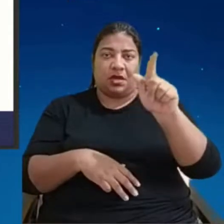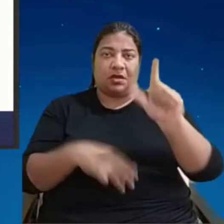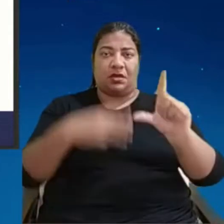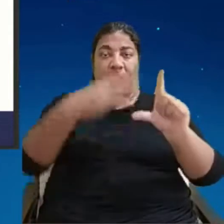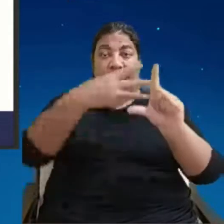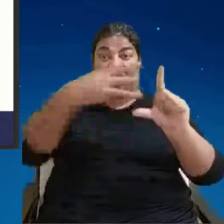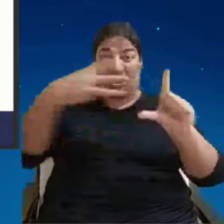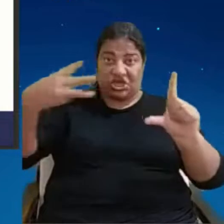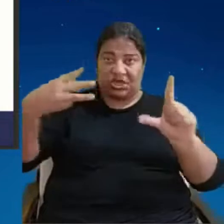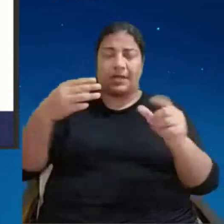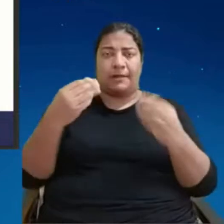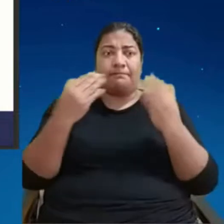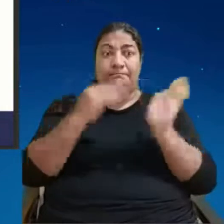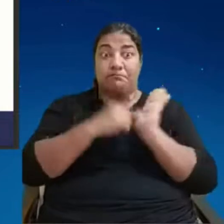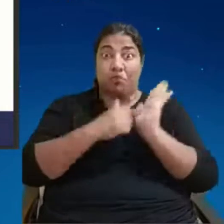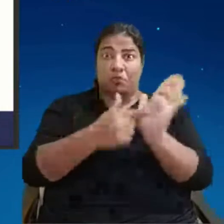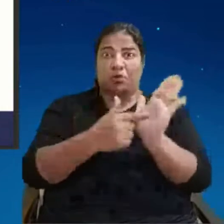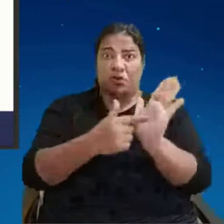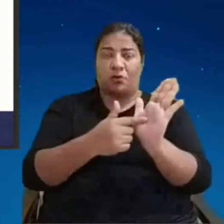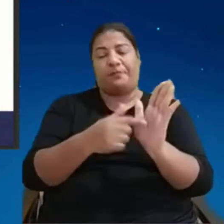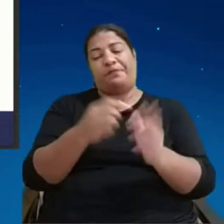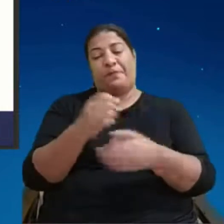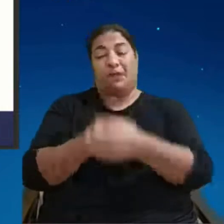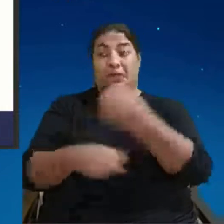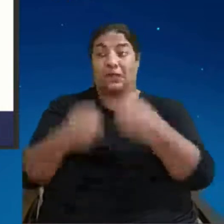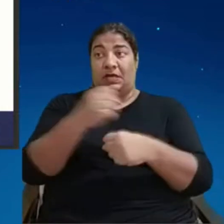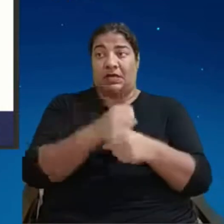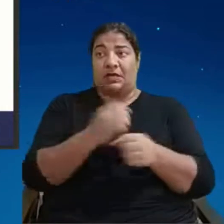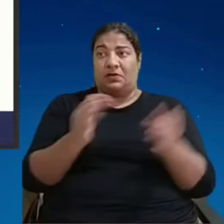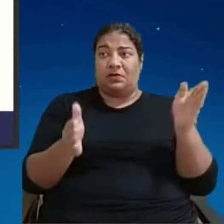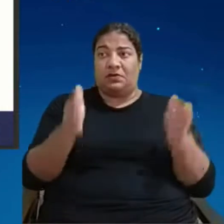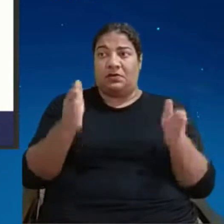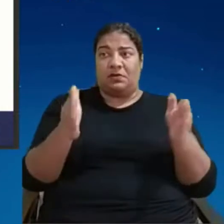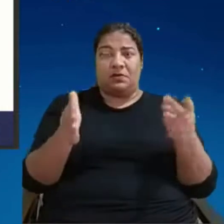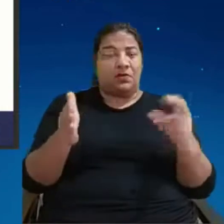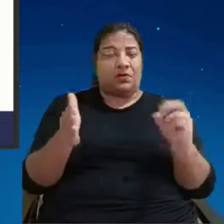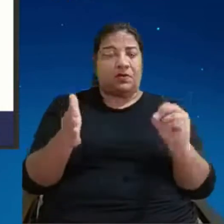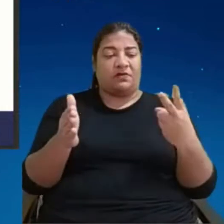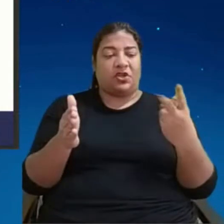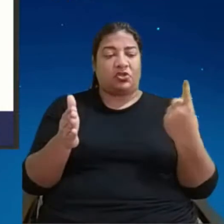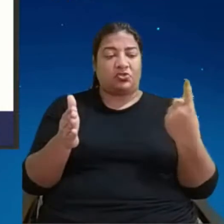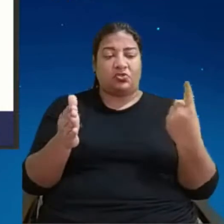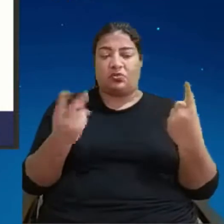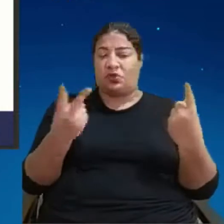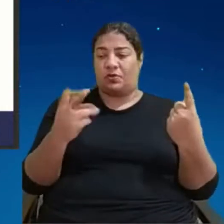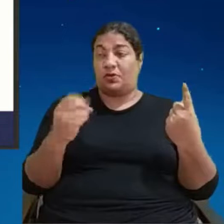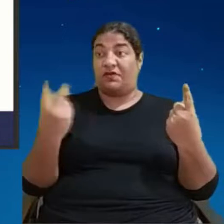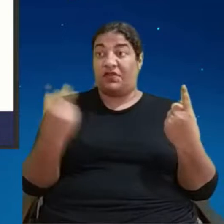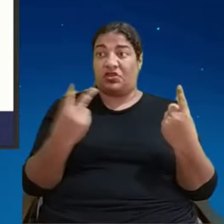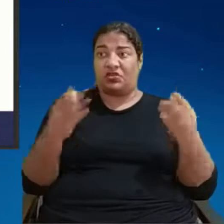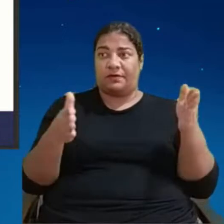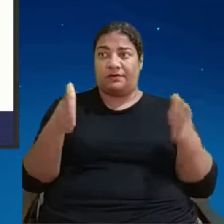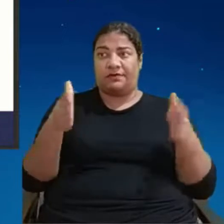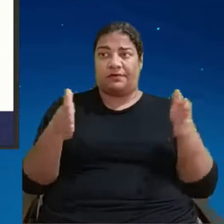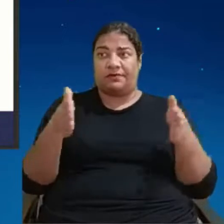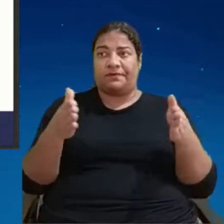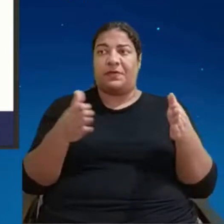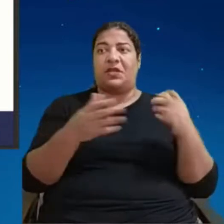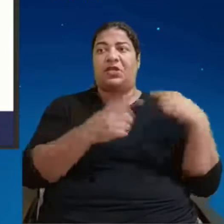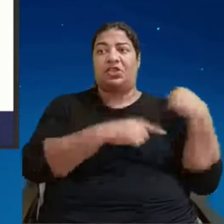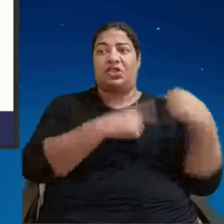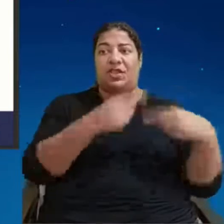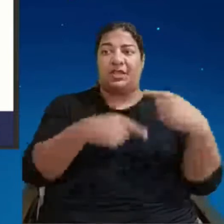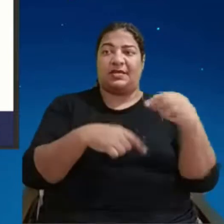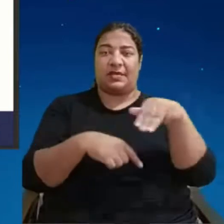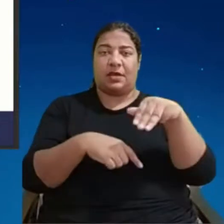2022 da geração milênios e geração Z. 80% dos entrevistados querem trabalhar 2 dias remotamente e